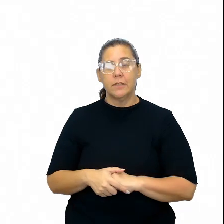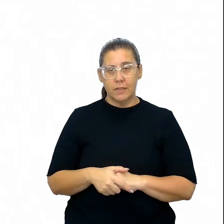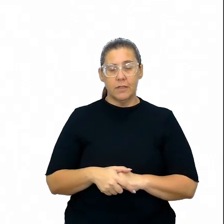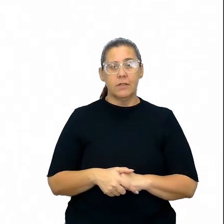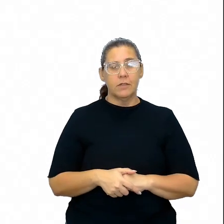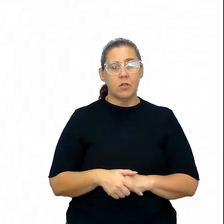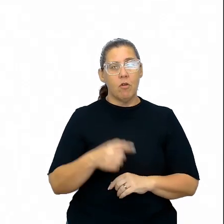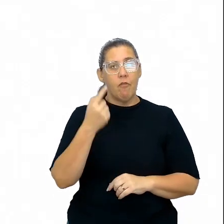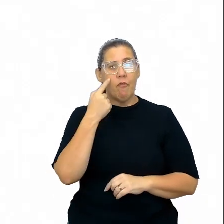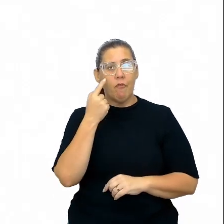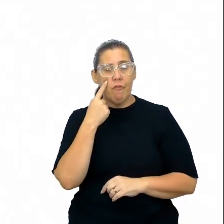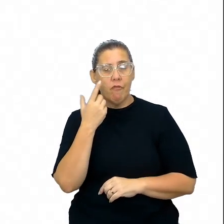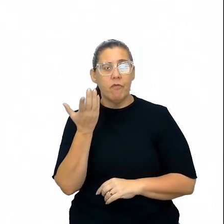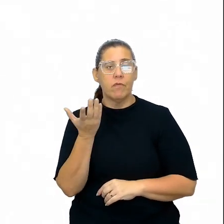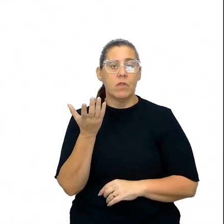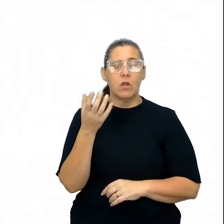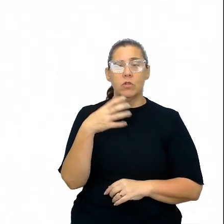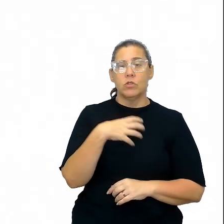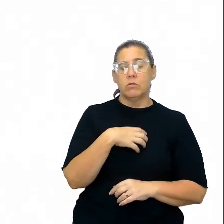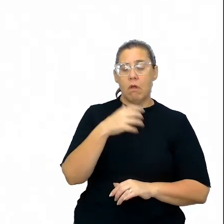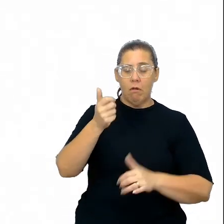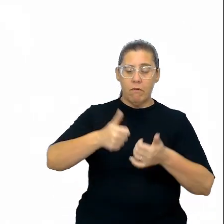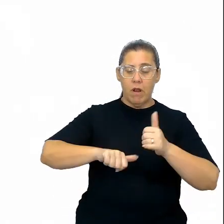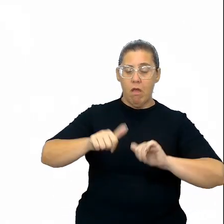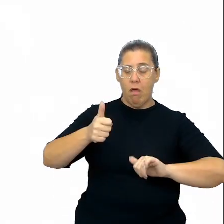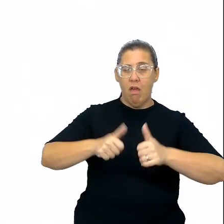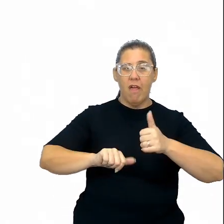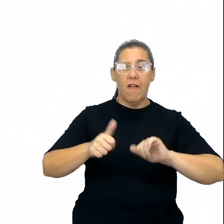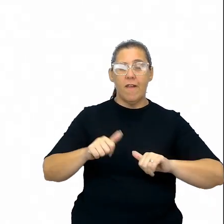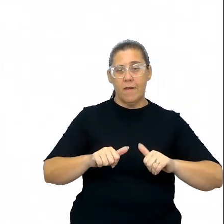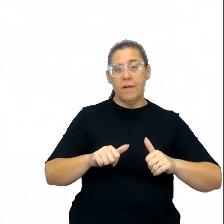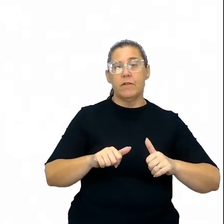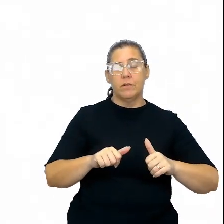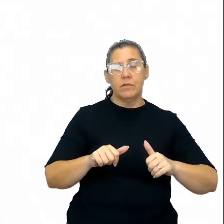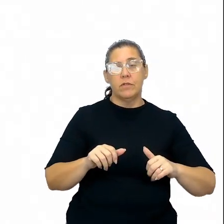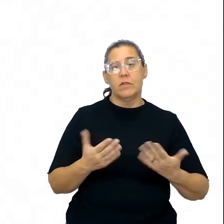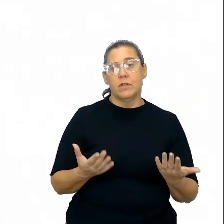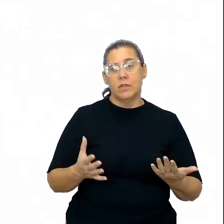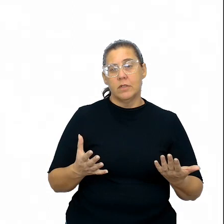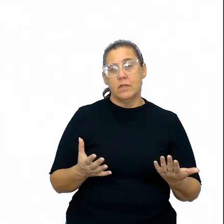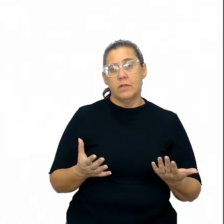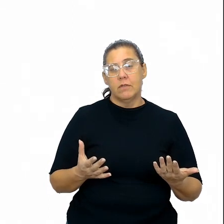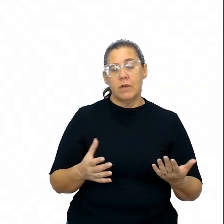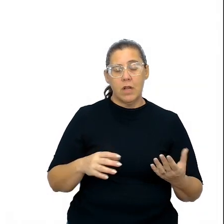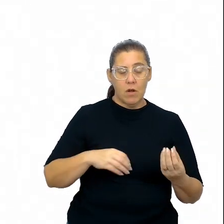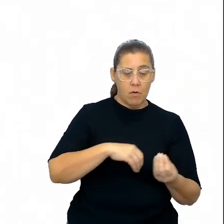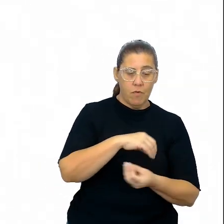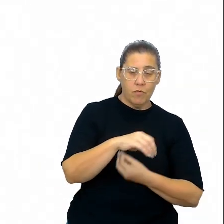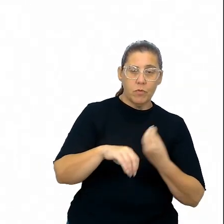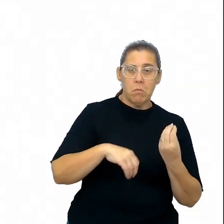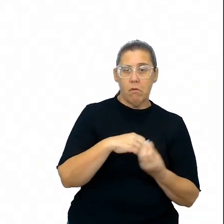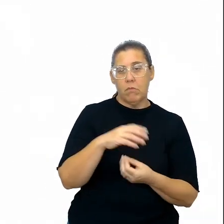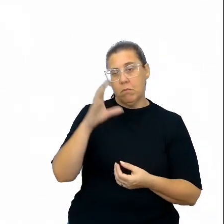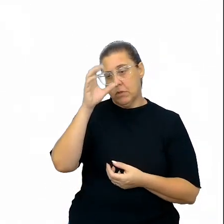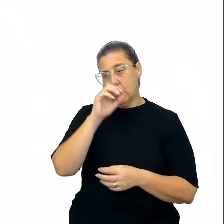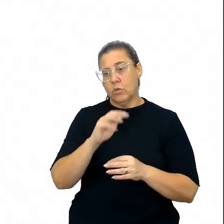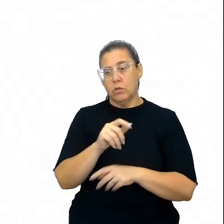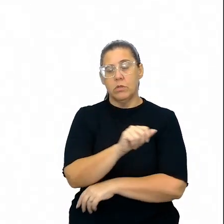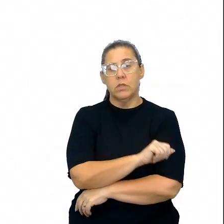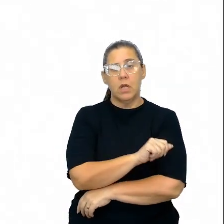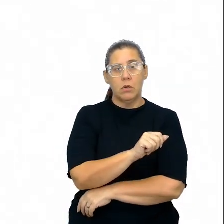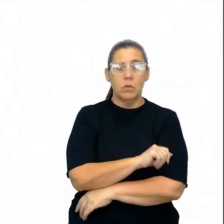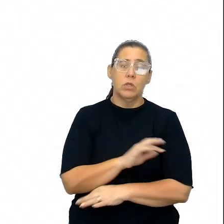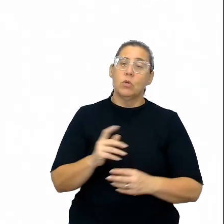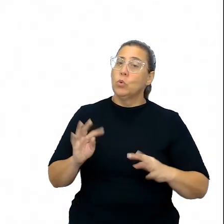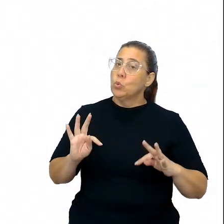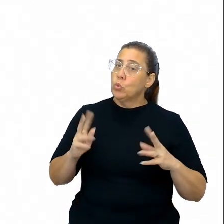a forma que pretende avaliar o processo de desenvolvimento da situação de aprendizagem e dos estudantes. Então, tudo isso a gente